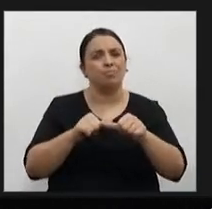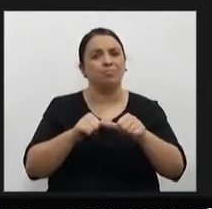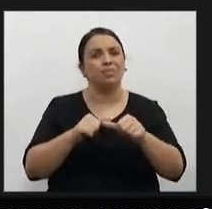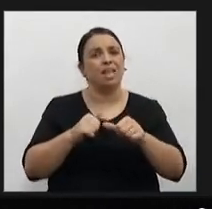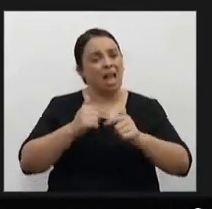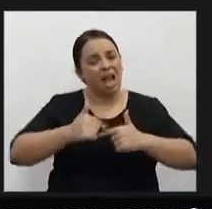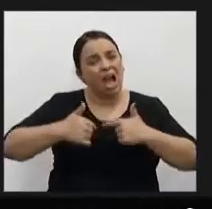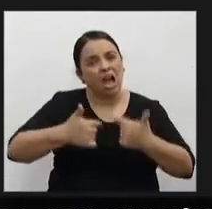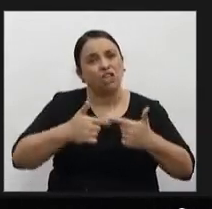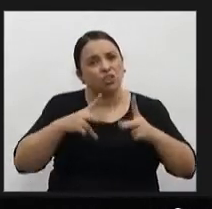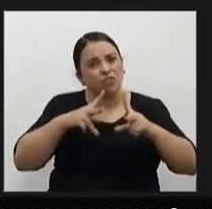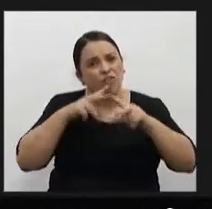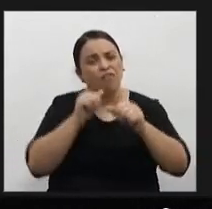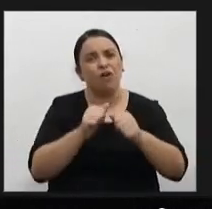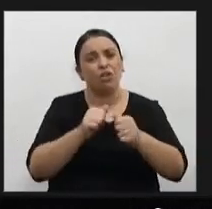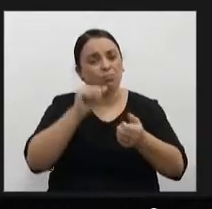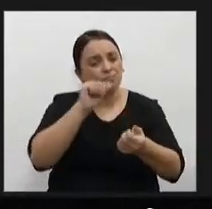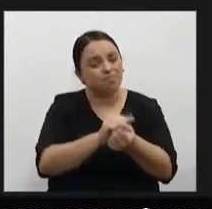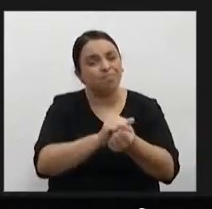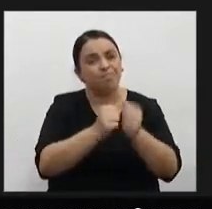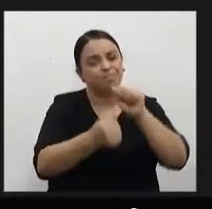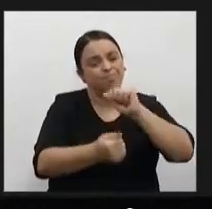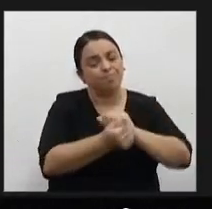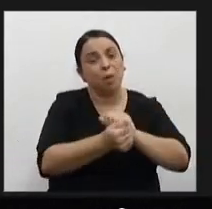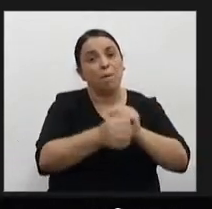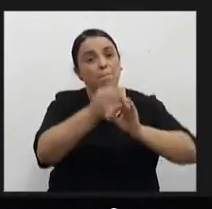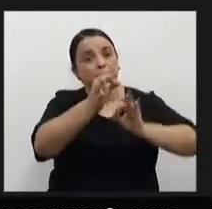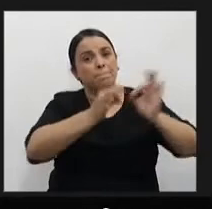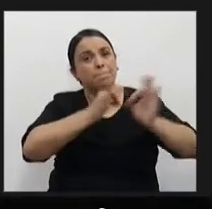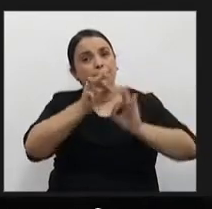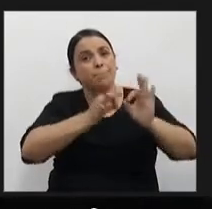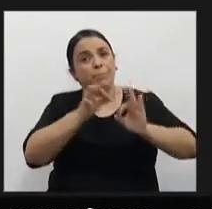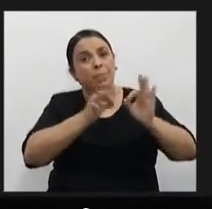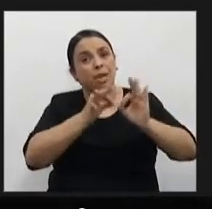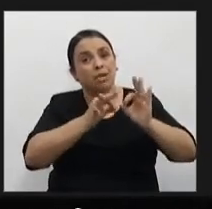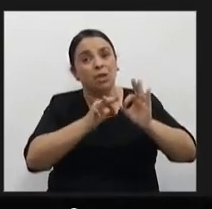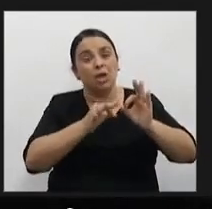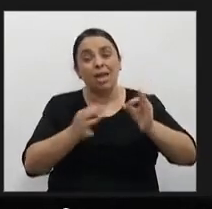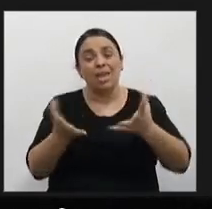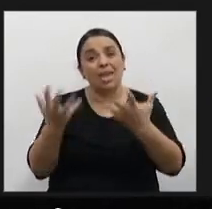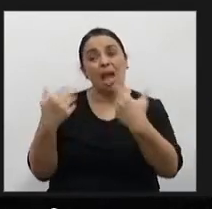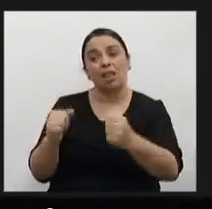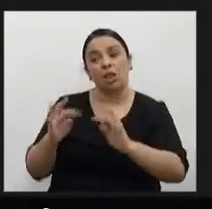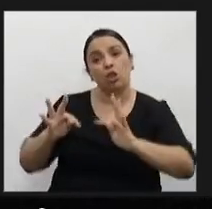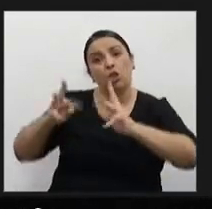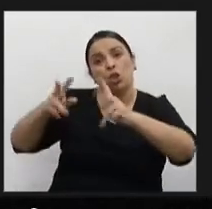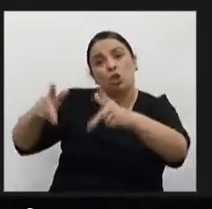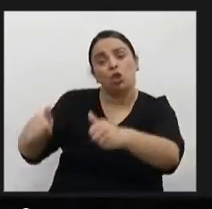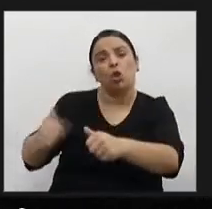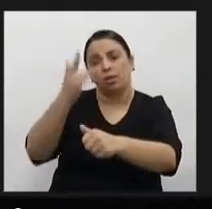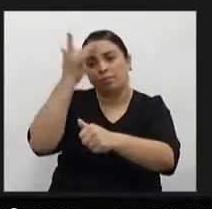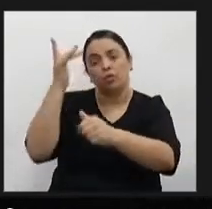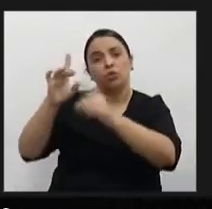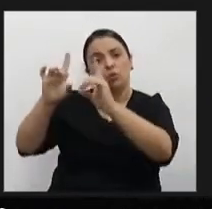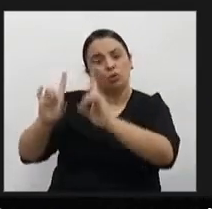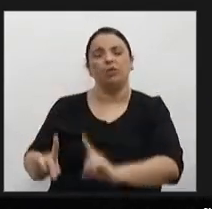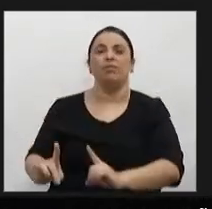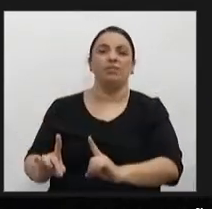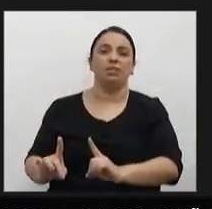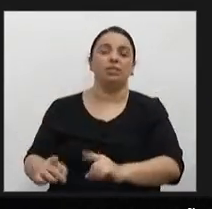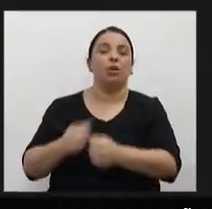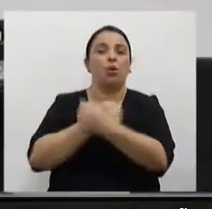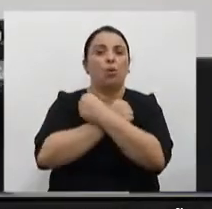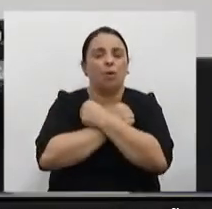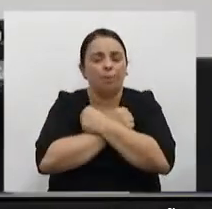na elaboração de planos que contemplem todo mundo em independência de classificação social. Abraço, obrigado por